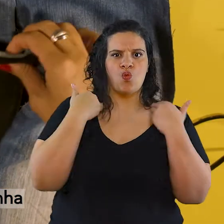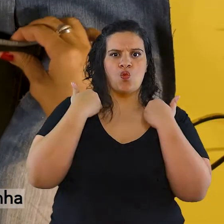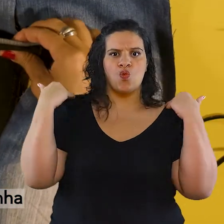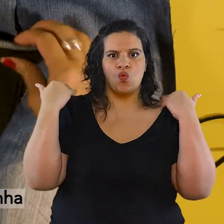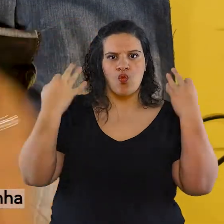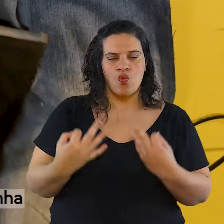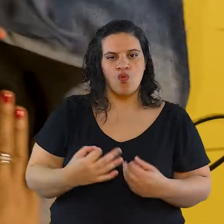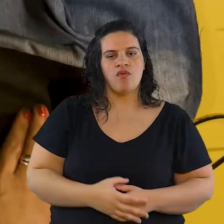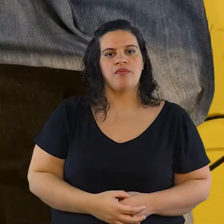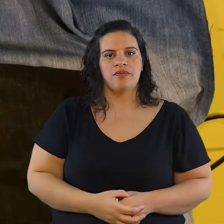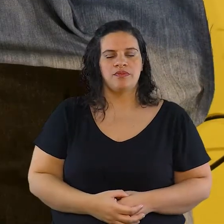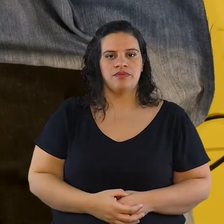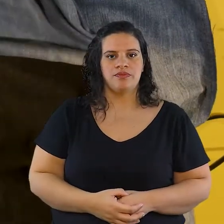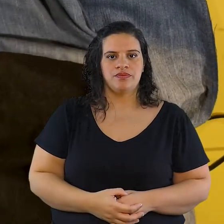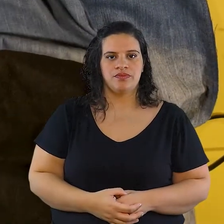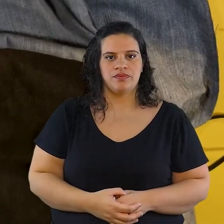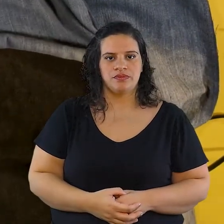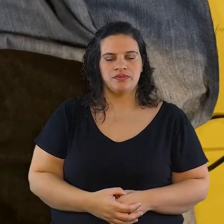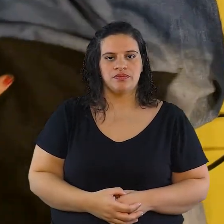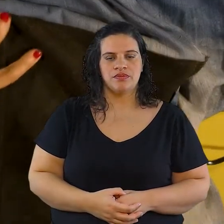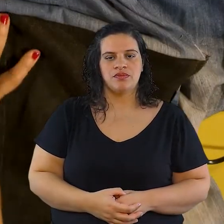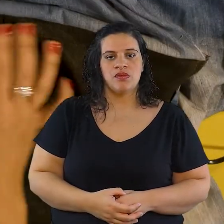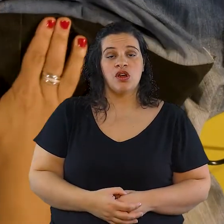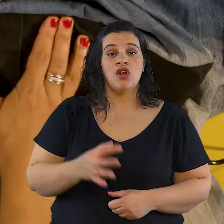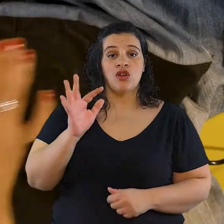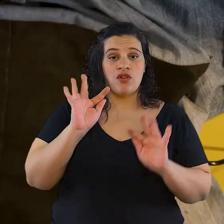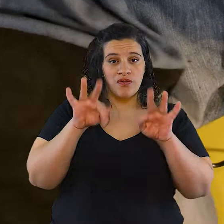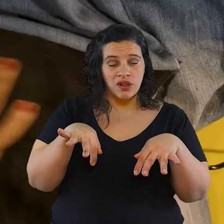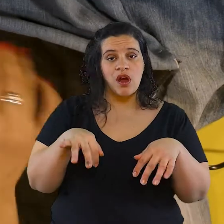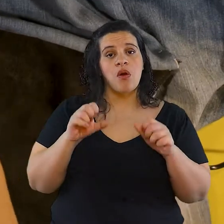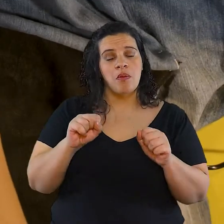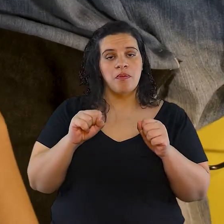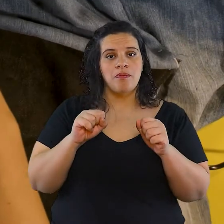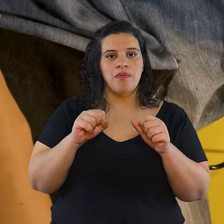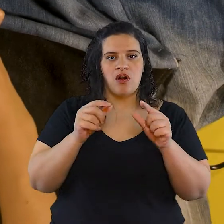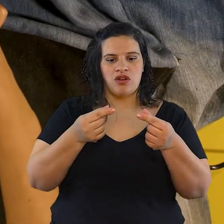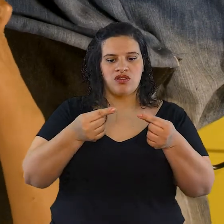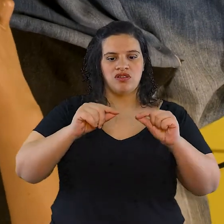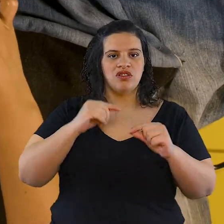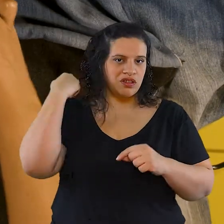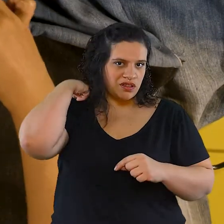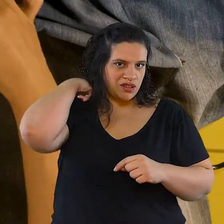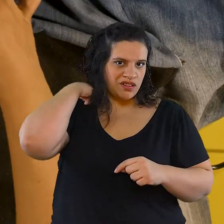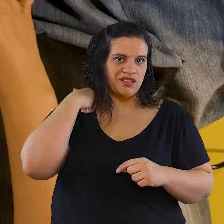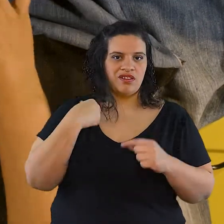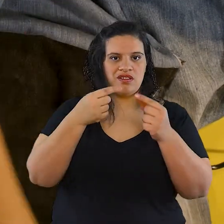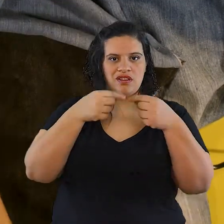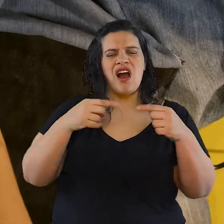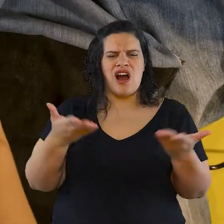bem certinha, tá? Aqui a mesma coisa, ó. Tá certinho. E no final eu posso depois